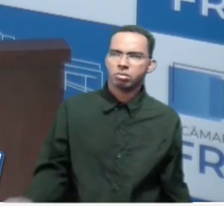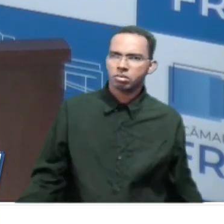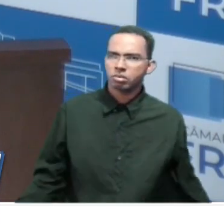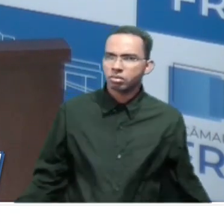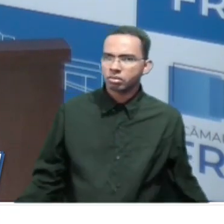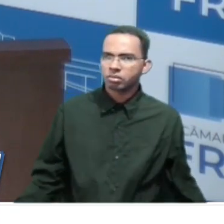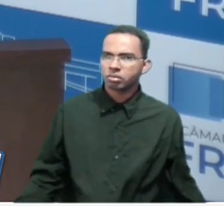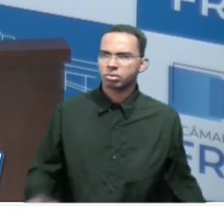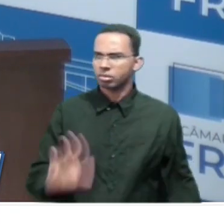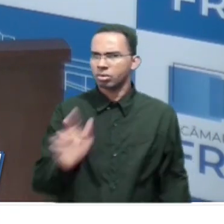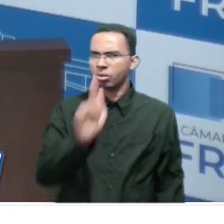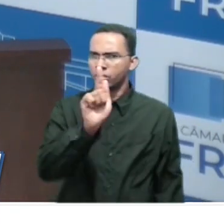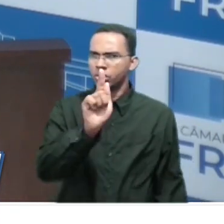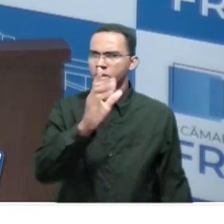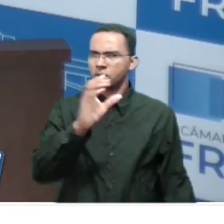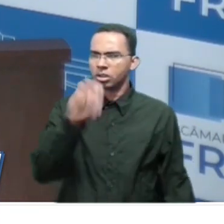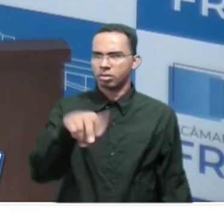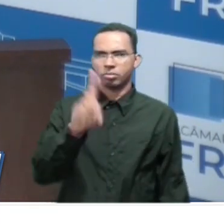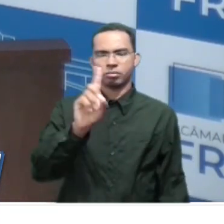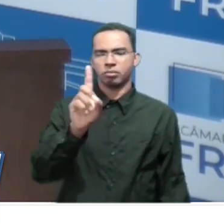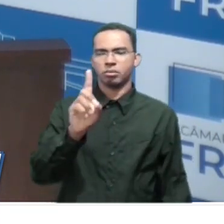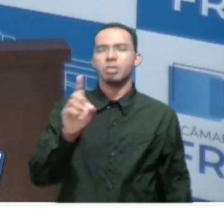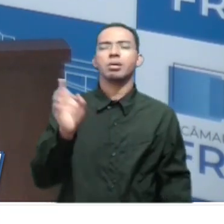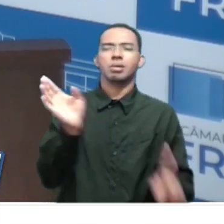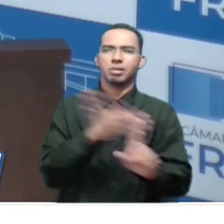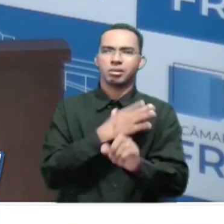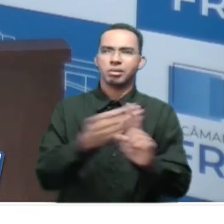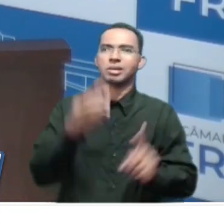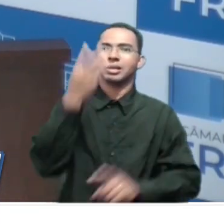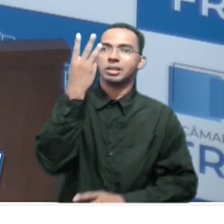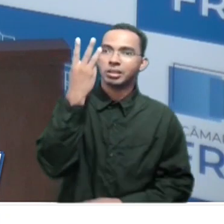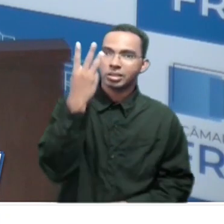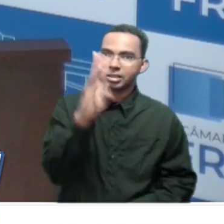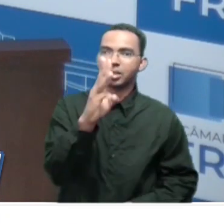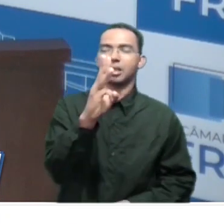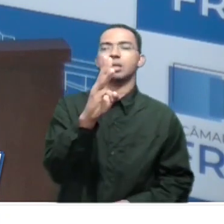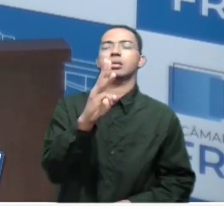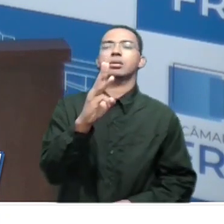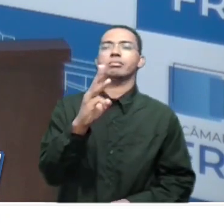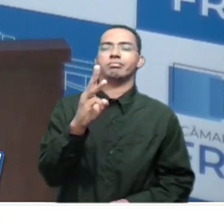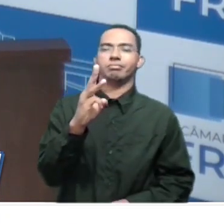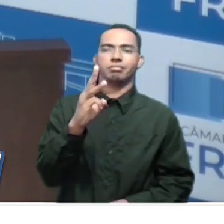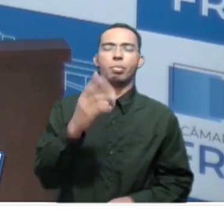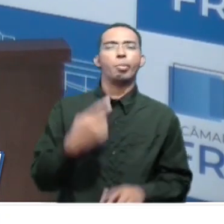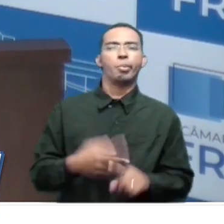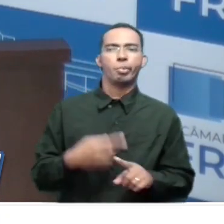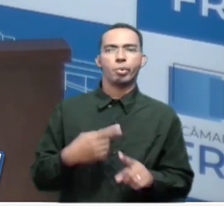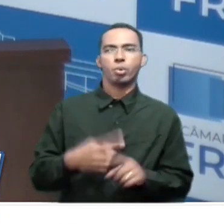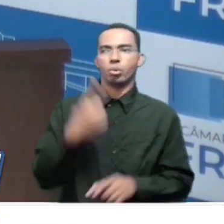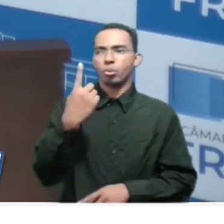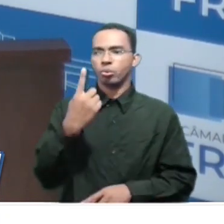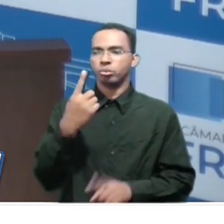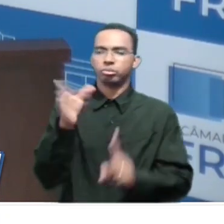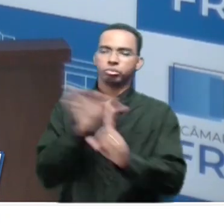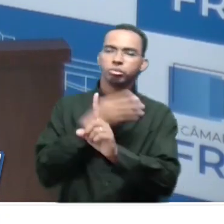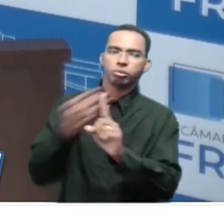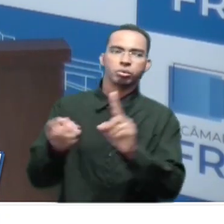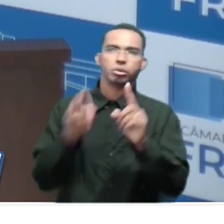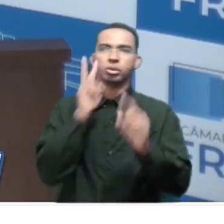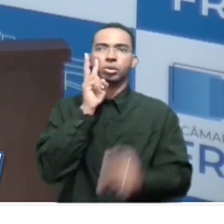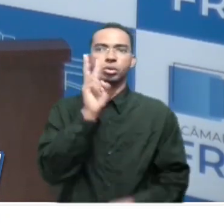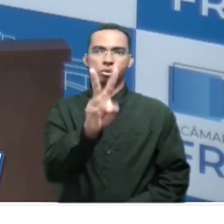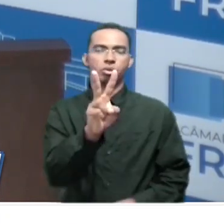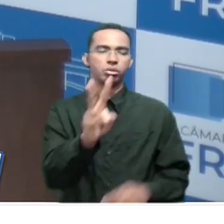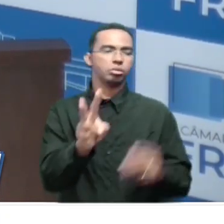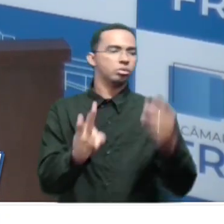um guarda, na minha opinião ele foi agredido por 3 guardas municipais. Porque tinha um que agrediu e 2 olhando, que